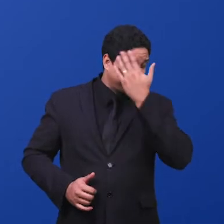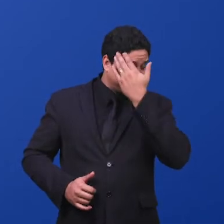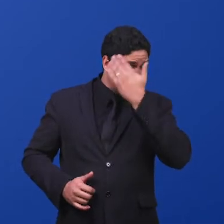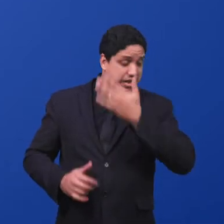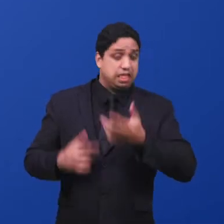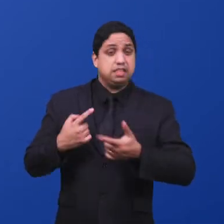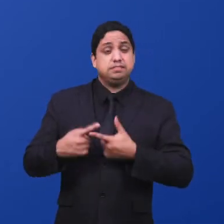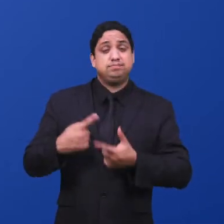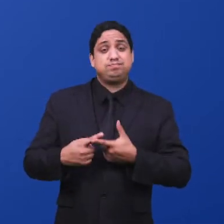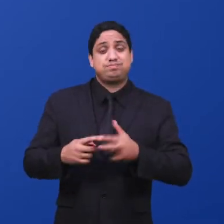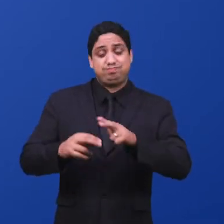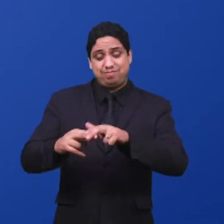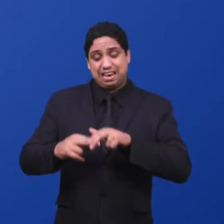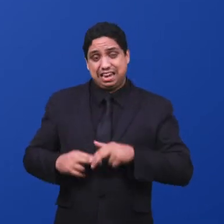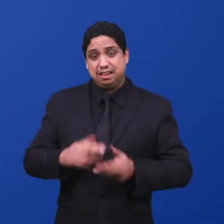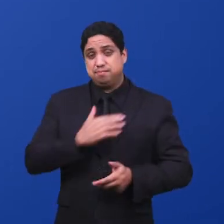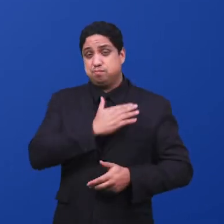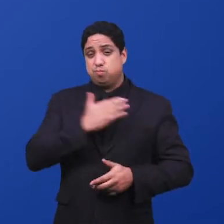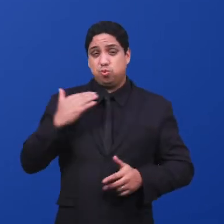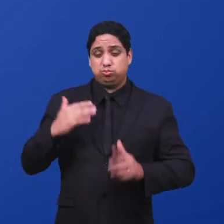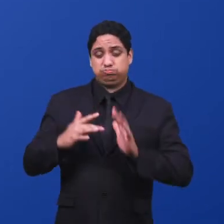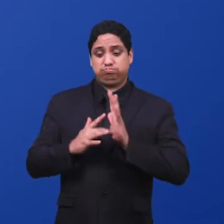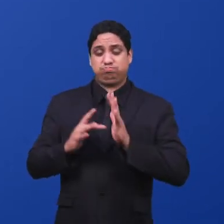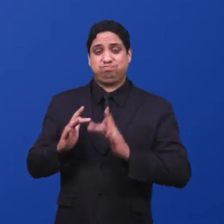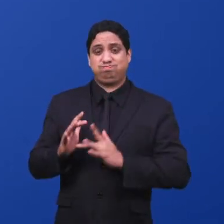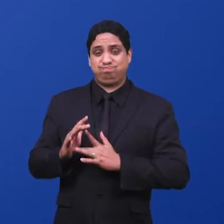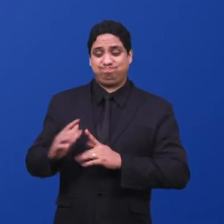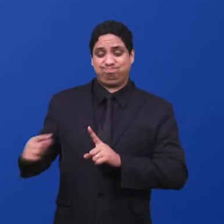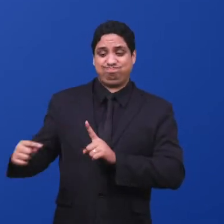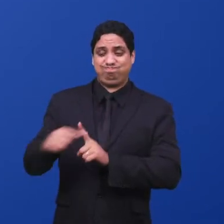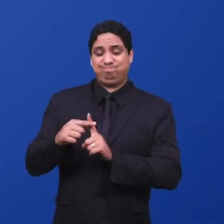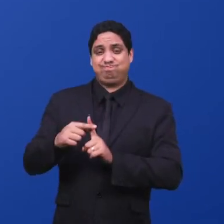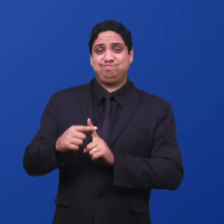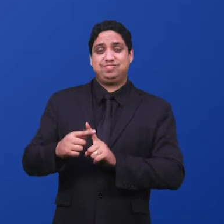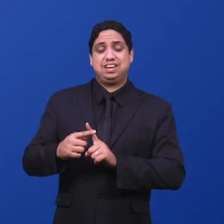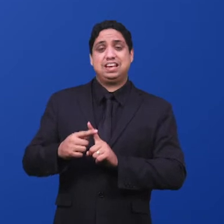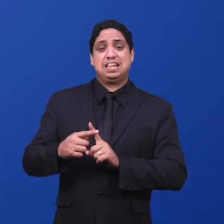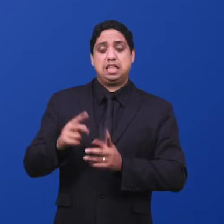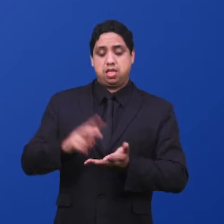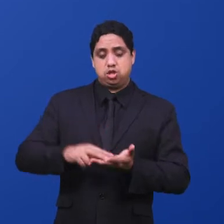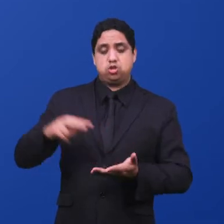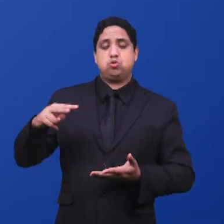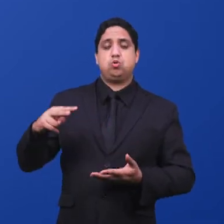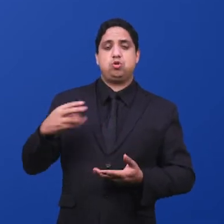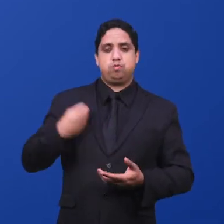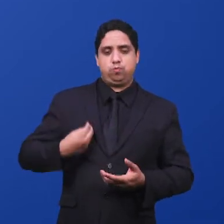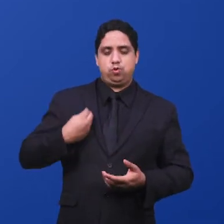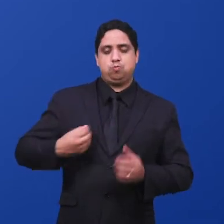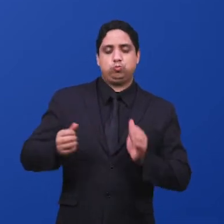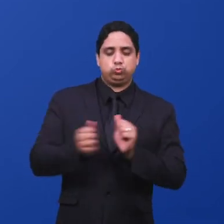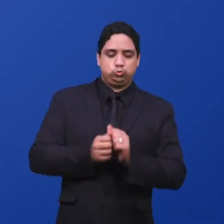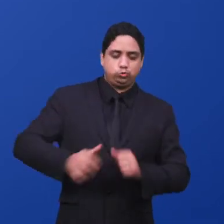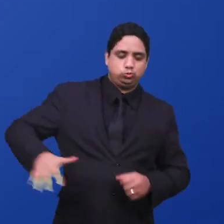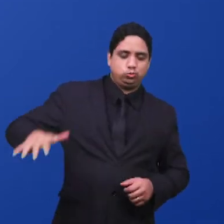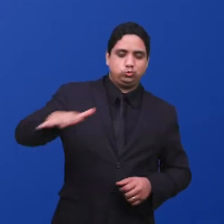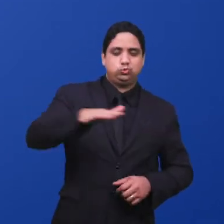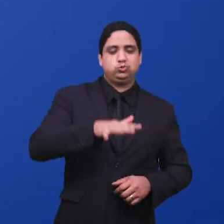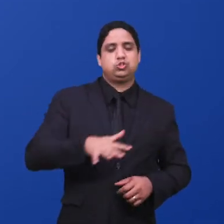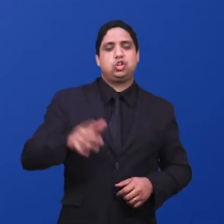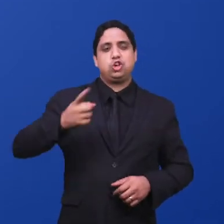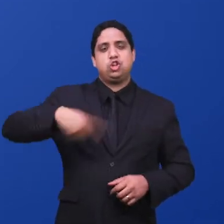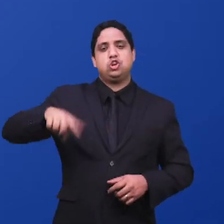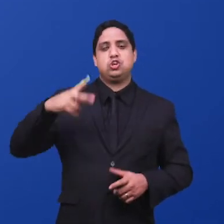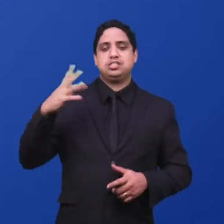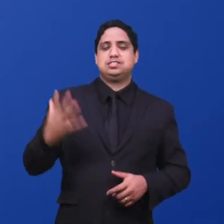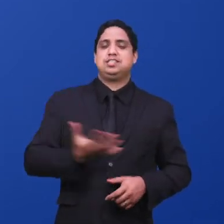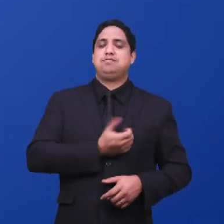através da morte do Senhor Jesus, que ressuscitou e está vivo entre nós, é que nós vamos alcançar